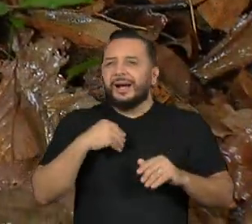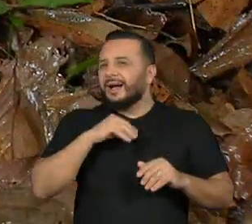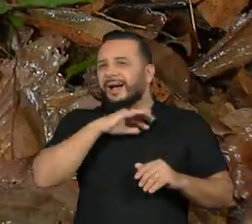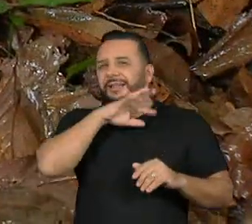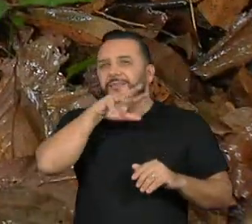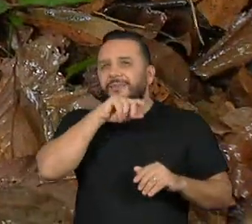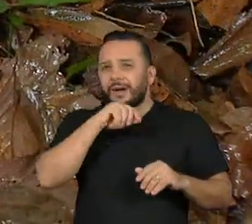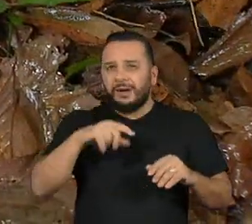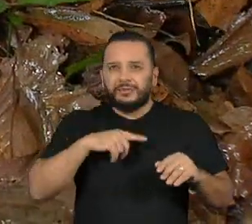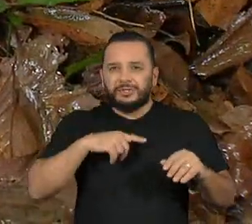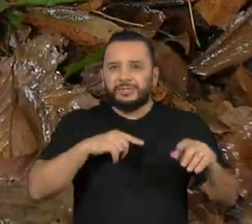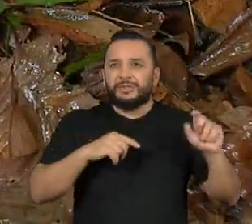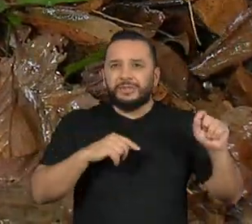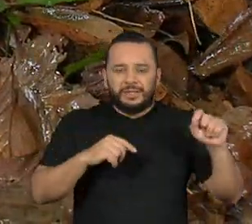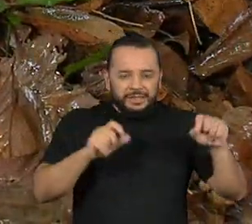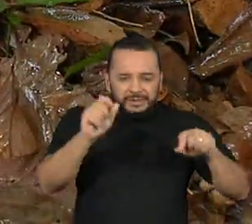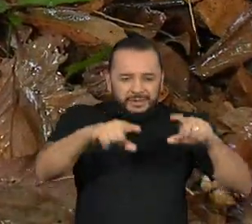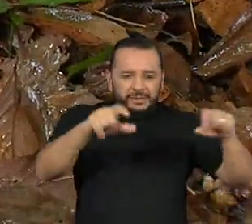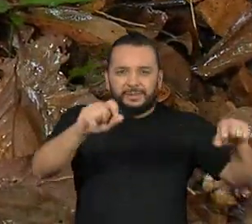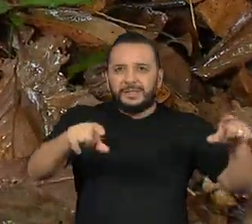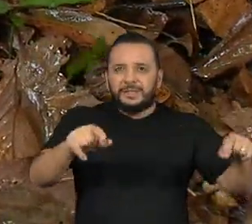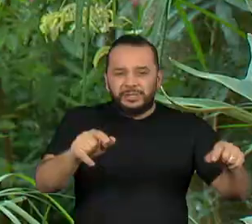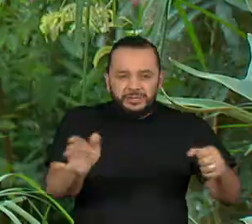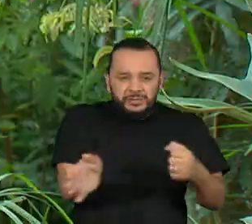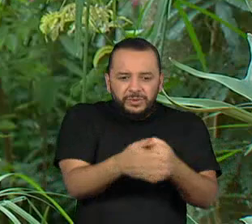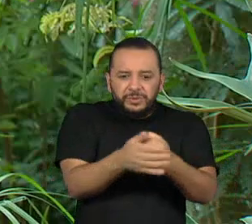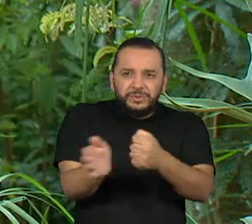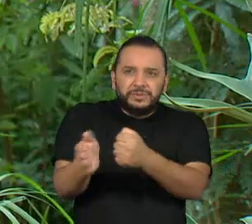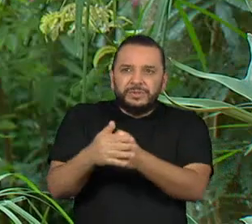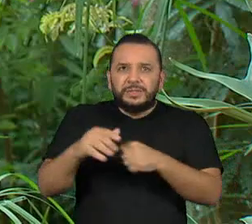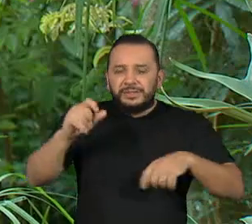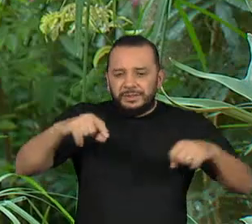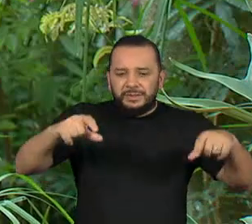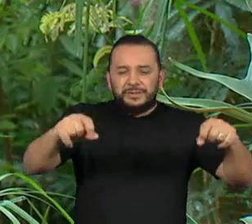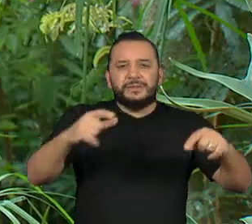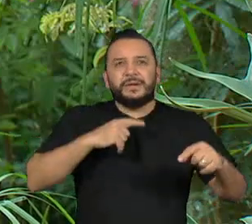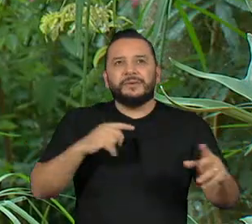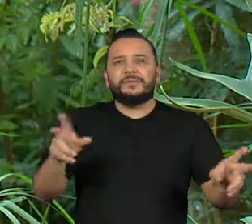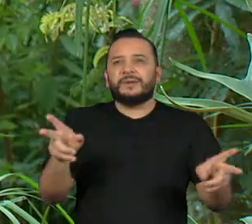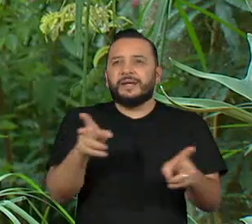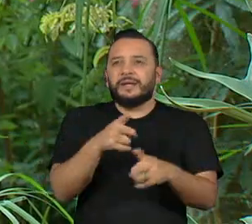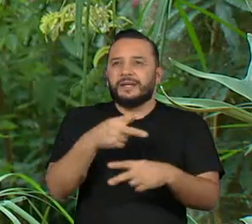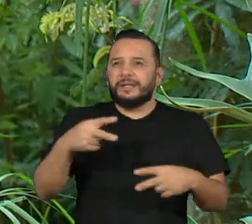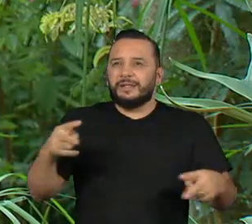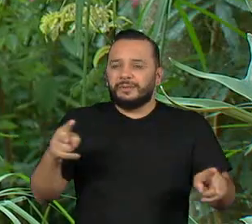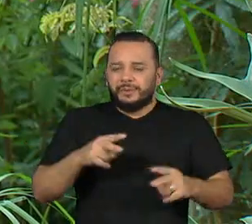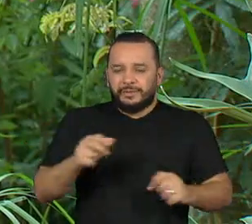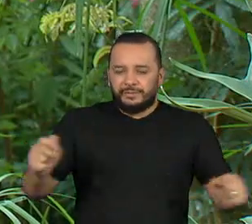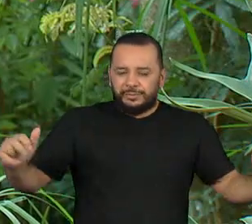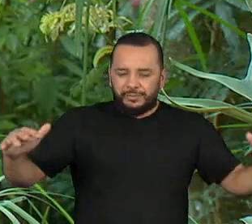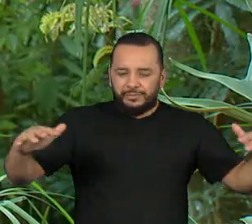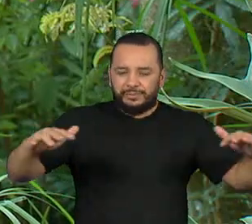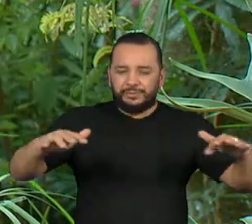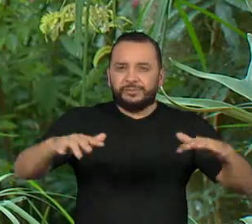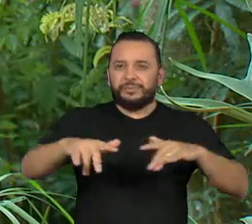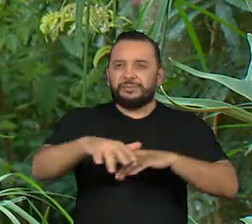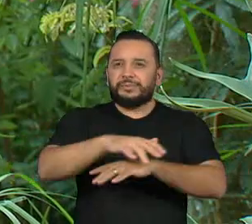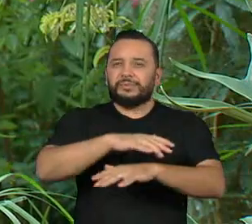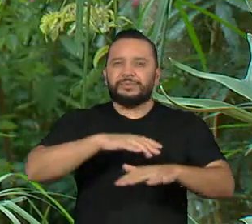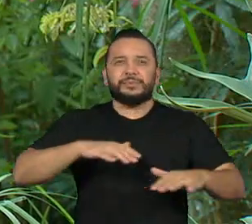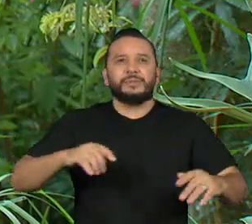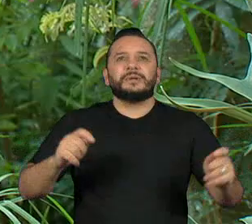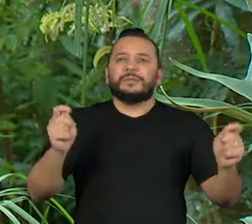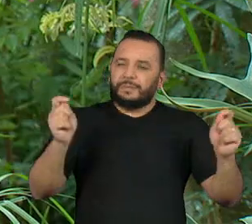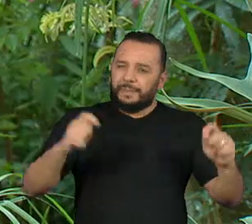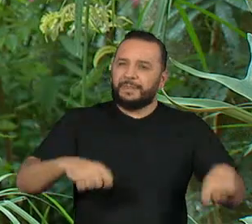que estavam adormecidas ali embaixo daquela grama e que o vento traz, os passarinhos trazem, encontram